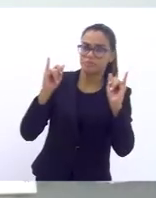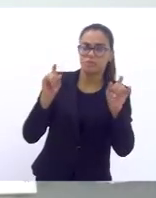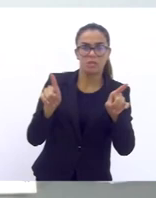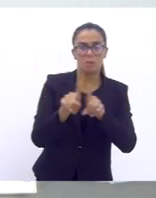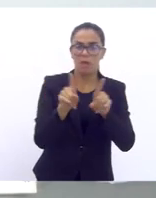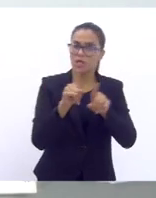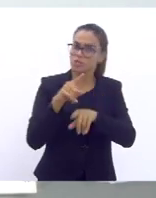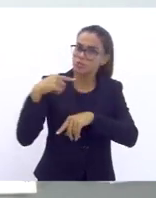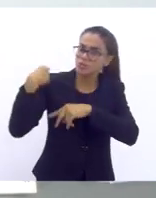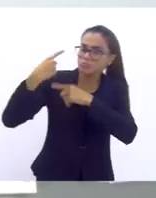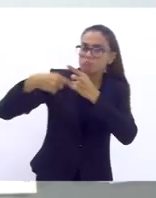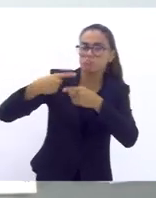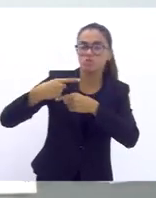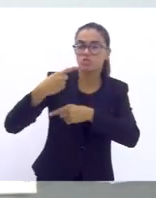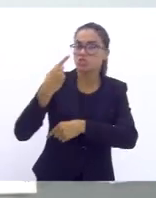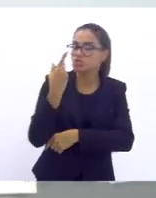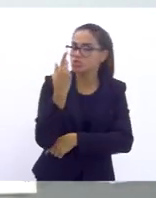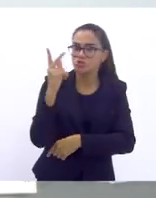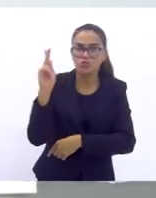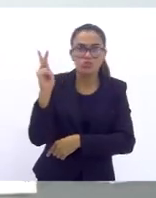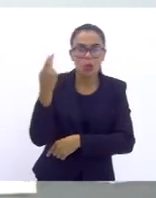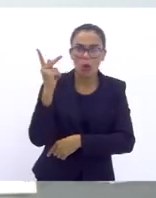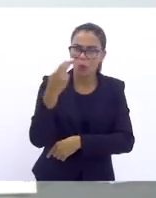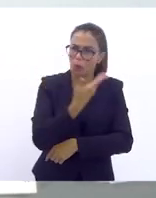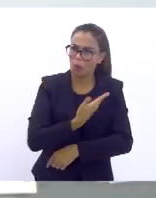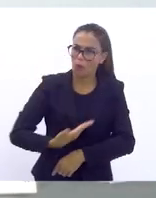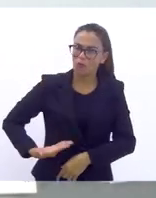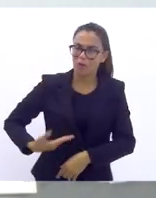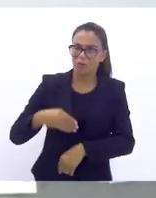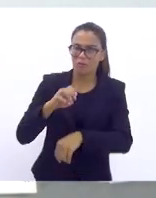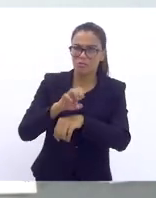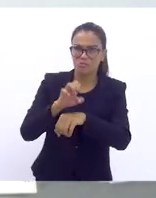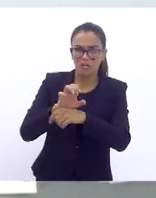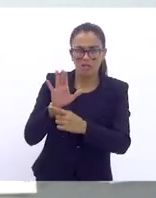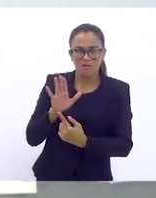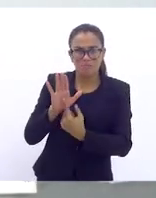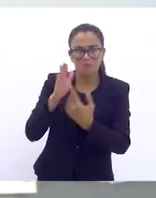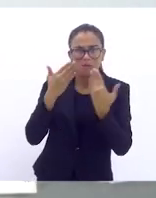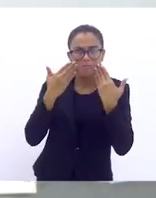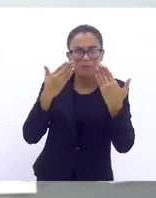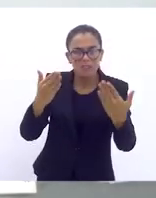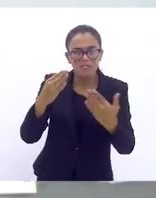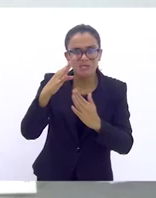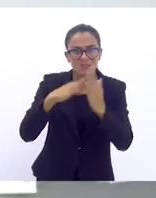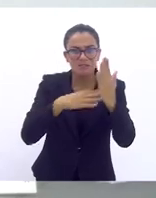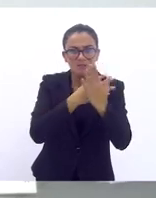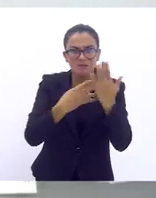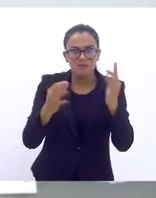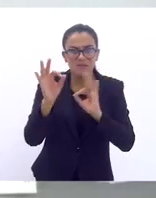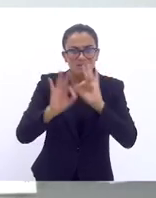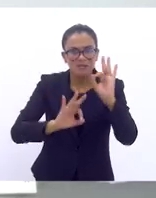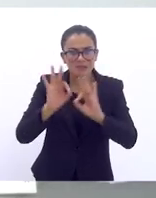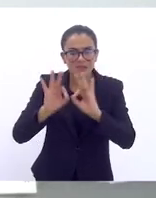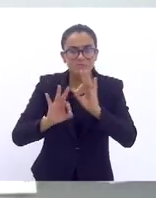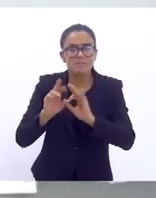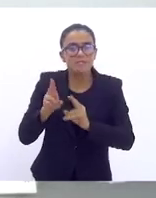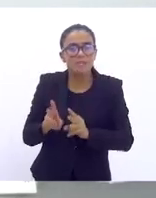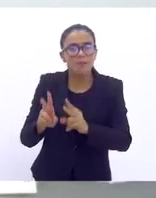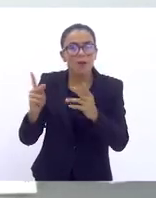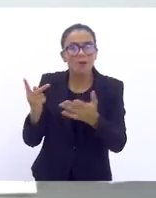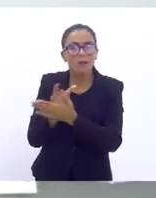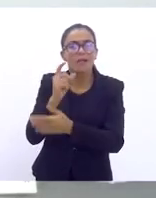a gente vê o governo do estado apresentando um planejamento que normalmente ocorre nas empresas